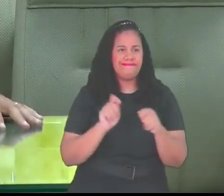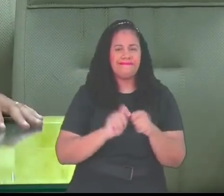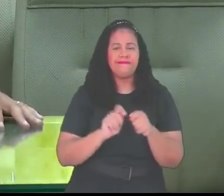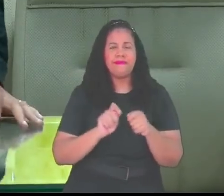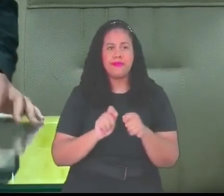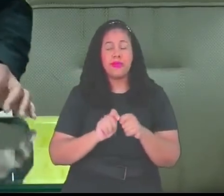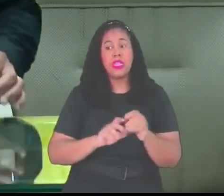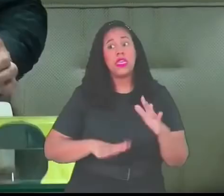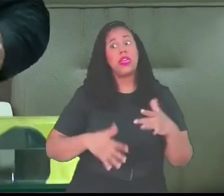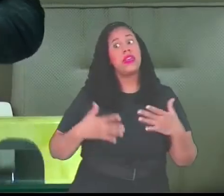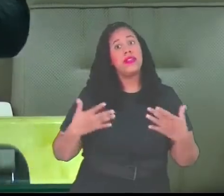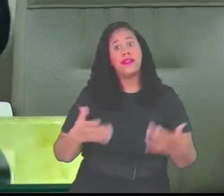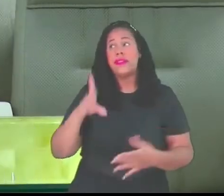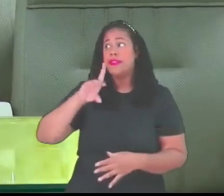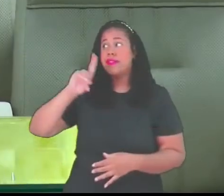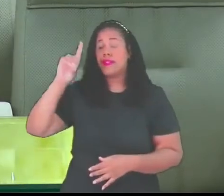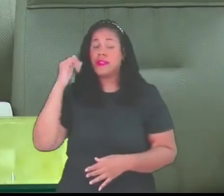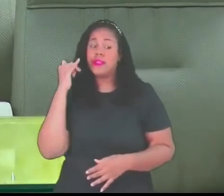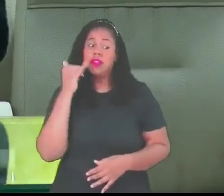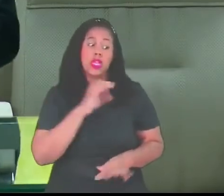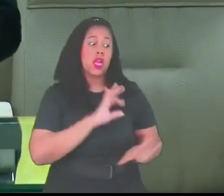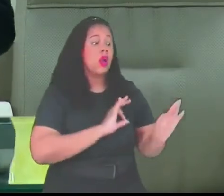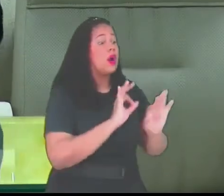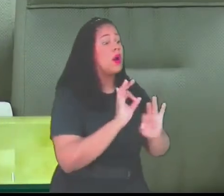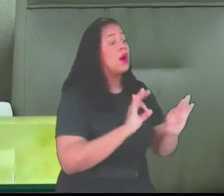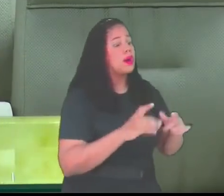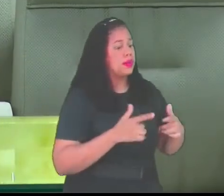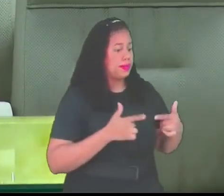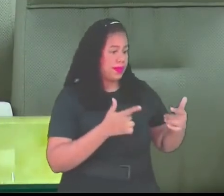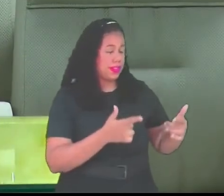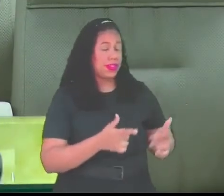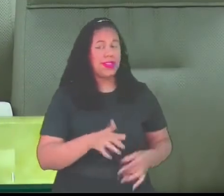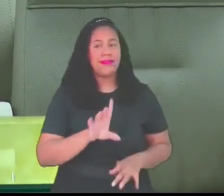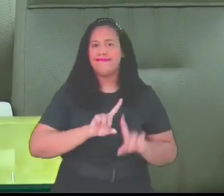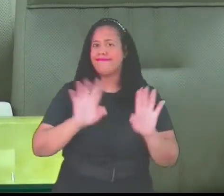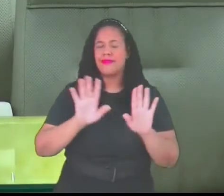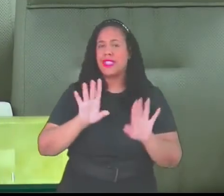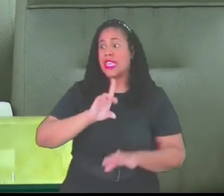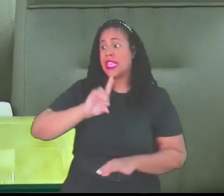Em vez de Deus dizer: se prepare para a guerra, Deus disse: